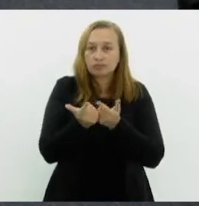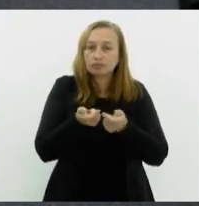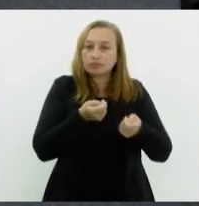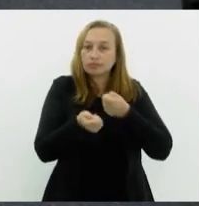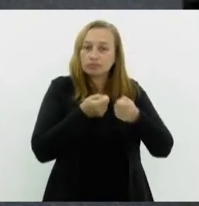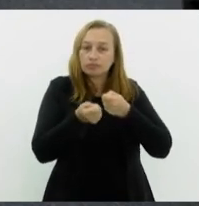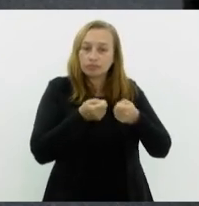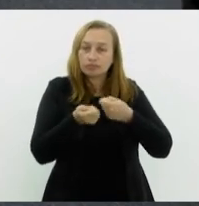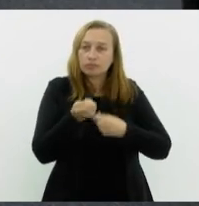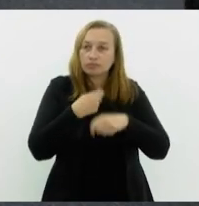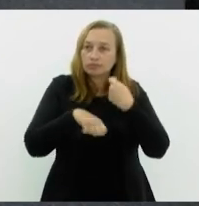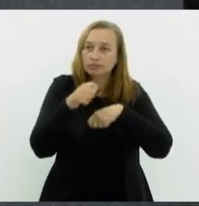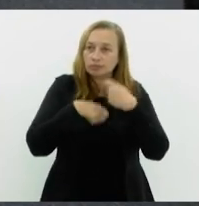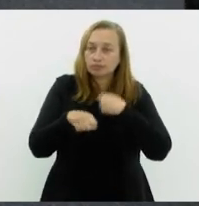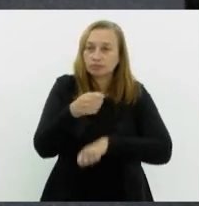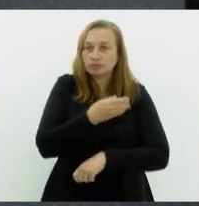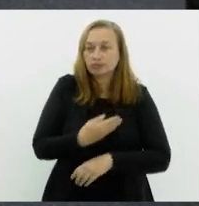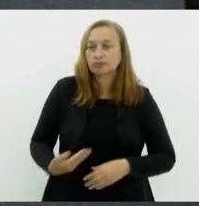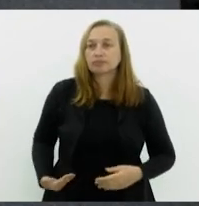controle da administração pública.